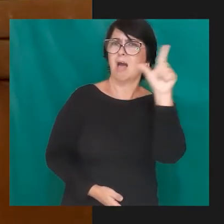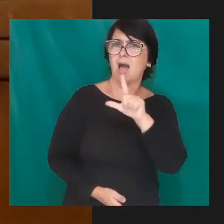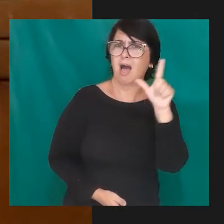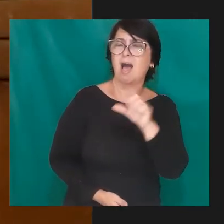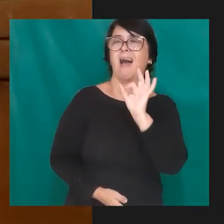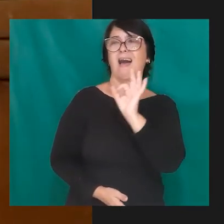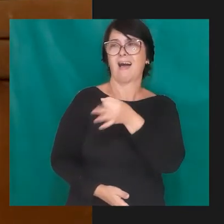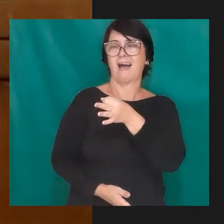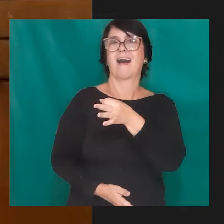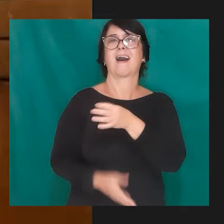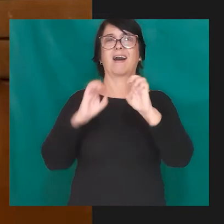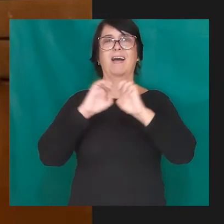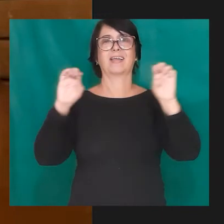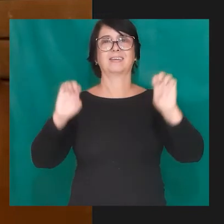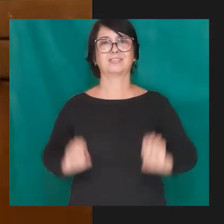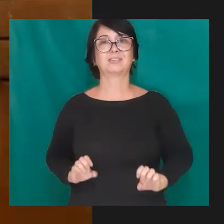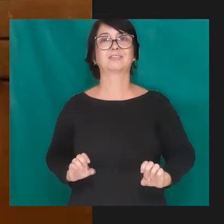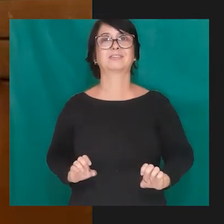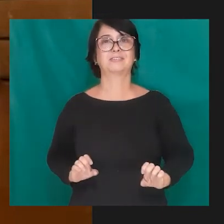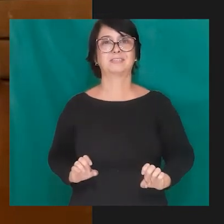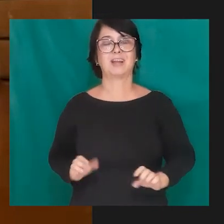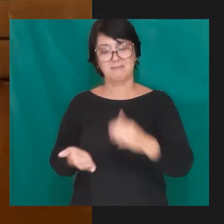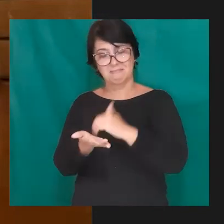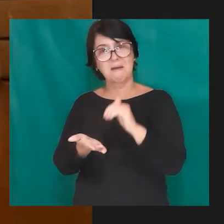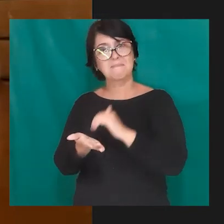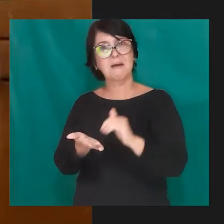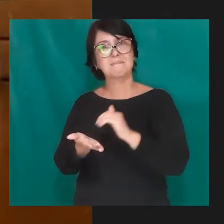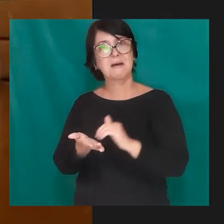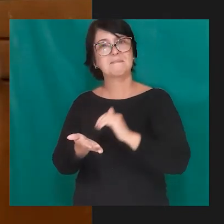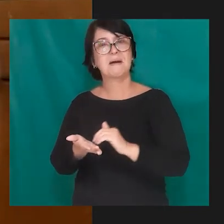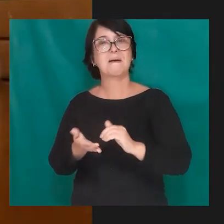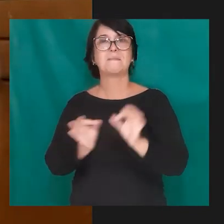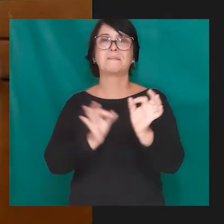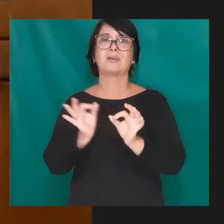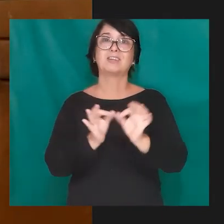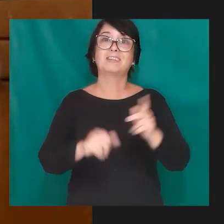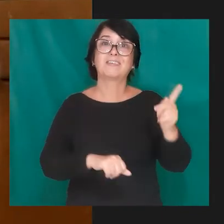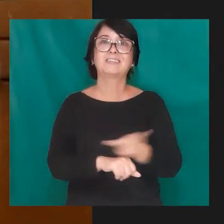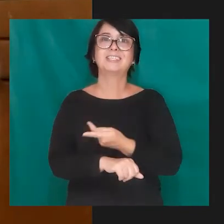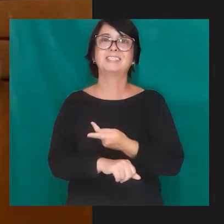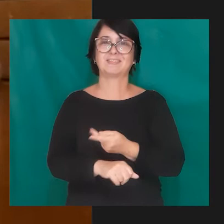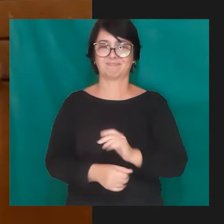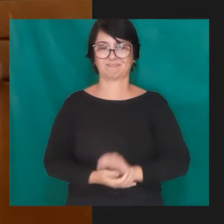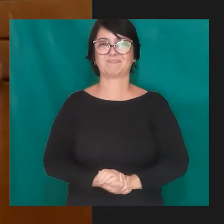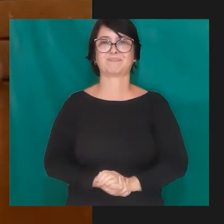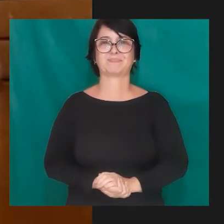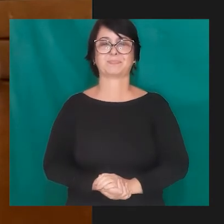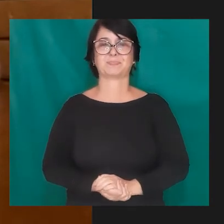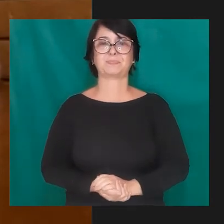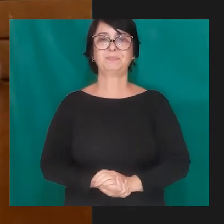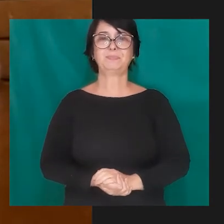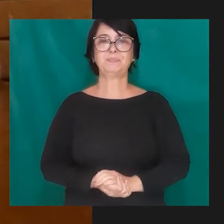a estrutura disso, né? Que é, como falei, um dos motivos do projeto. Então, a ideia,